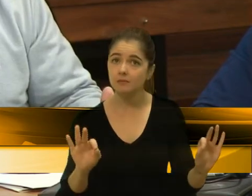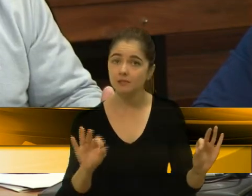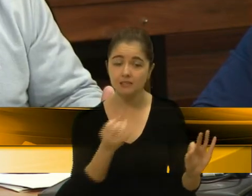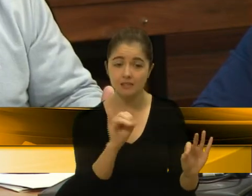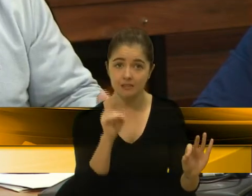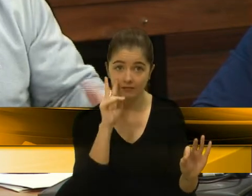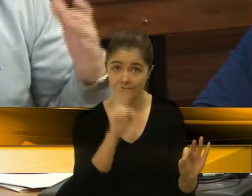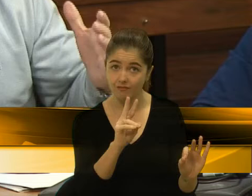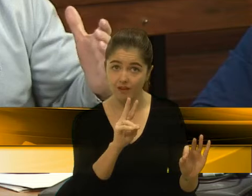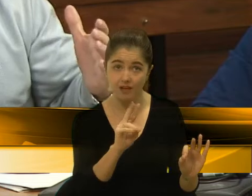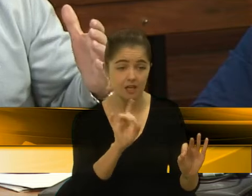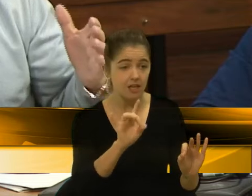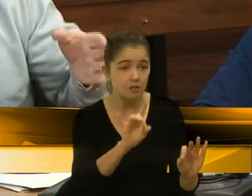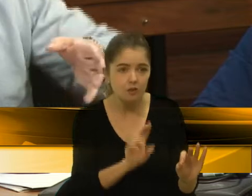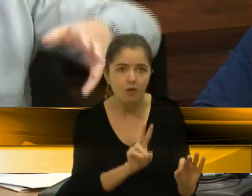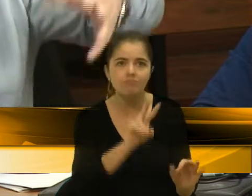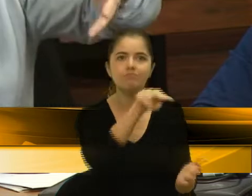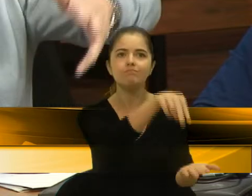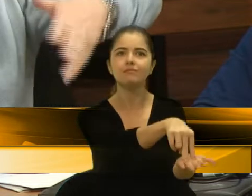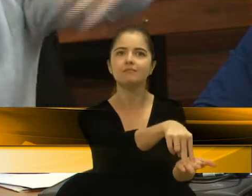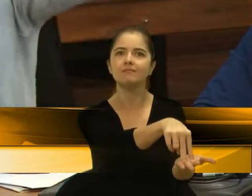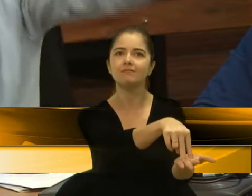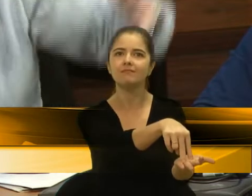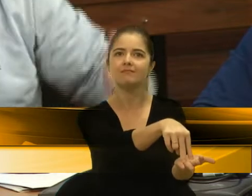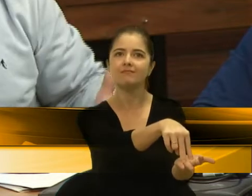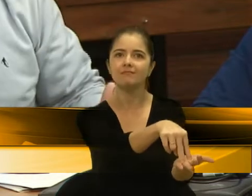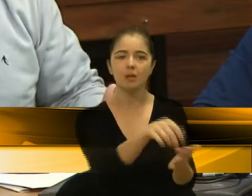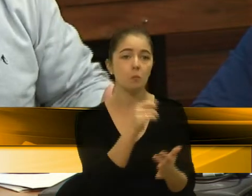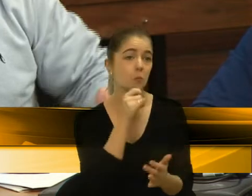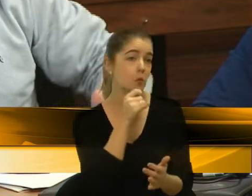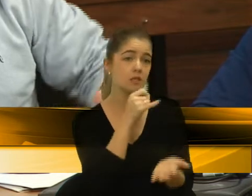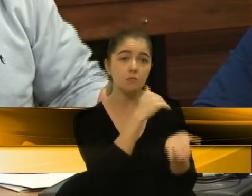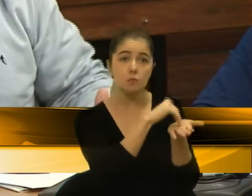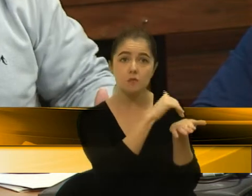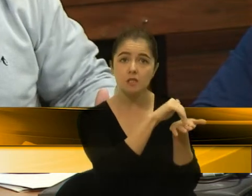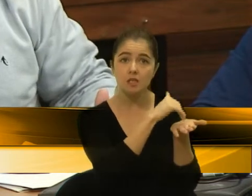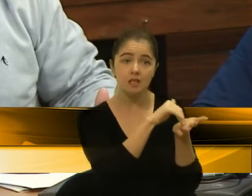ocupação, simples. Transferir uma secretaria para lá.